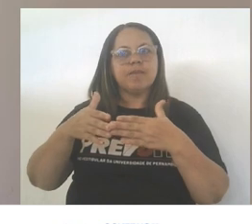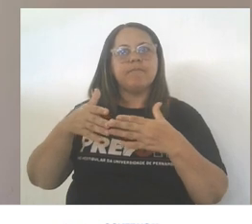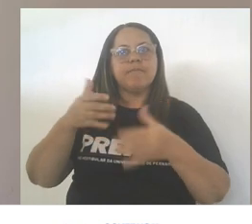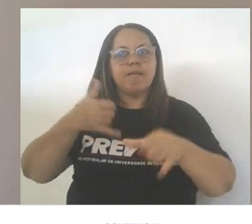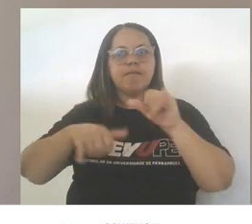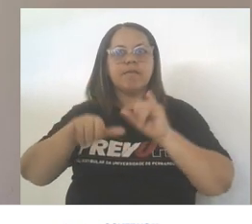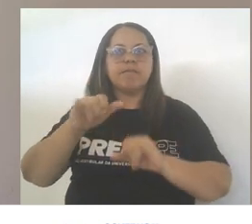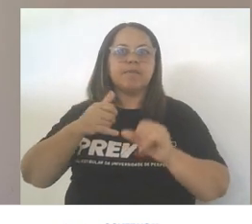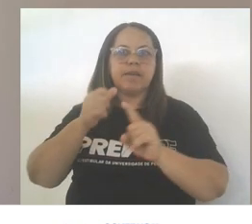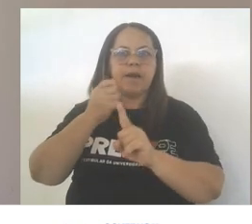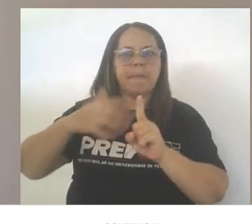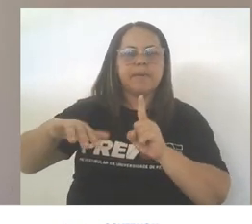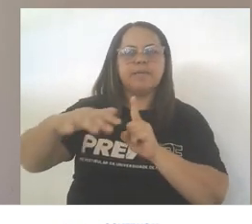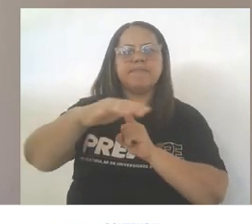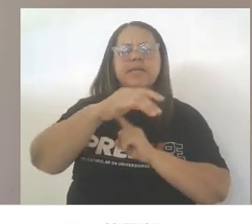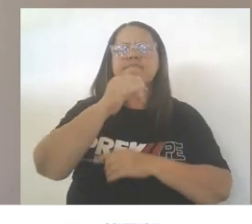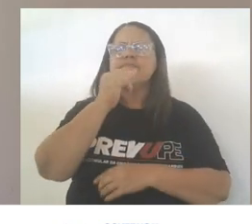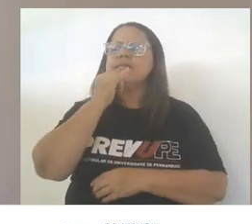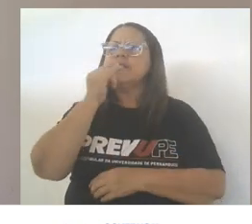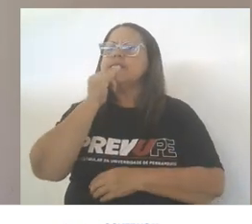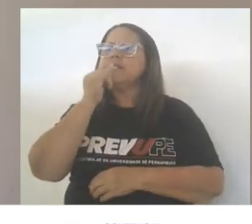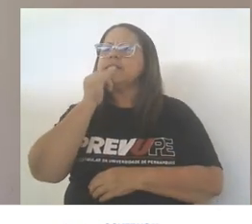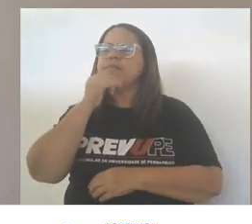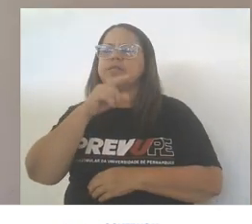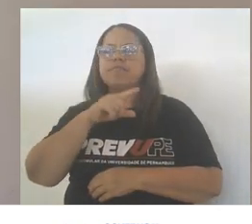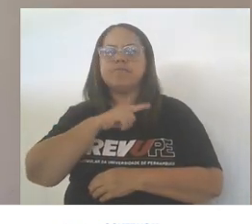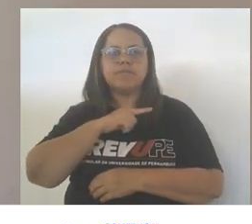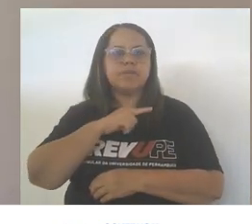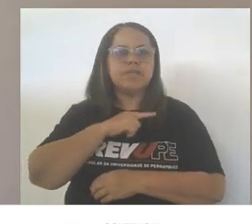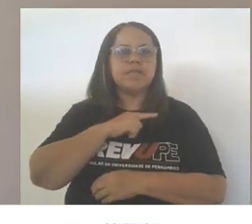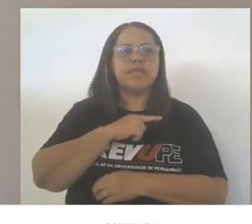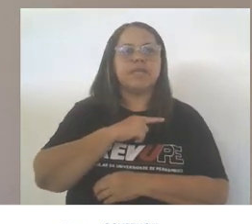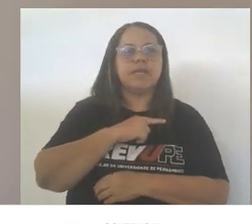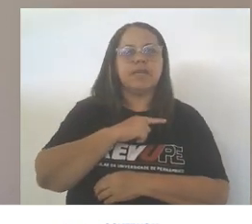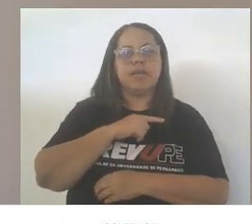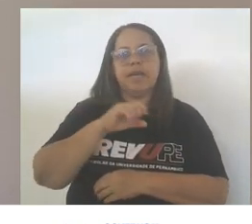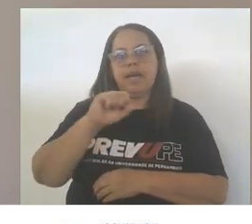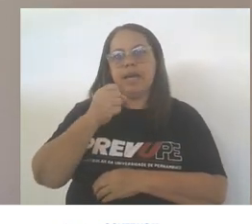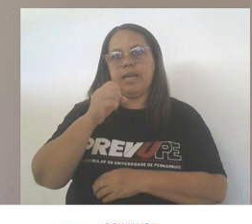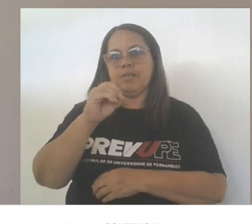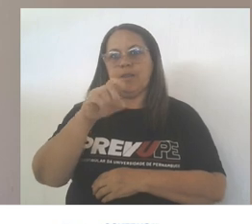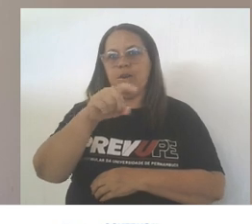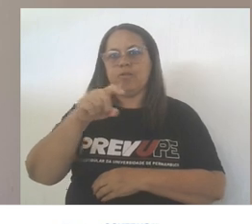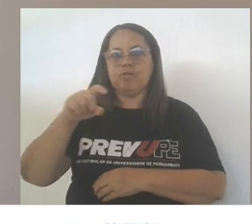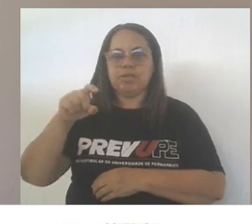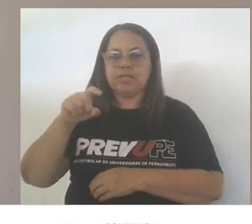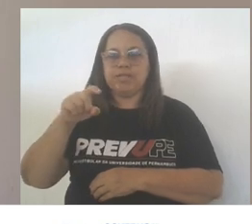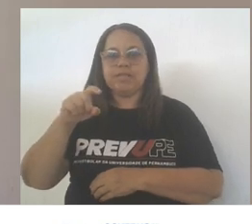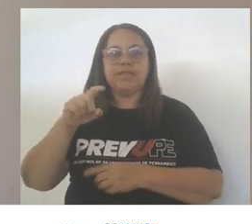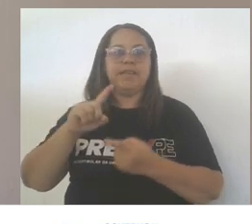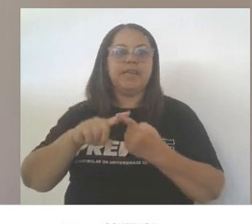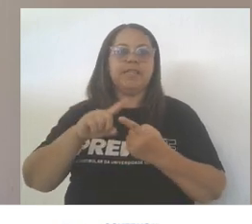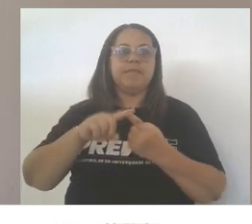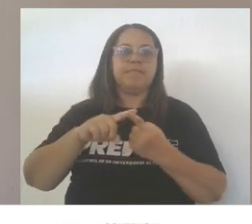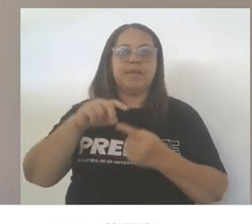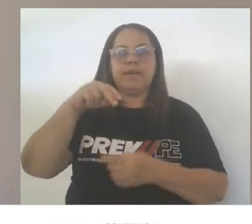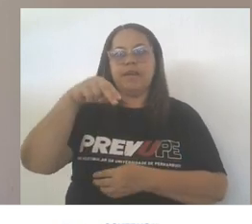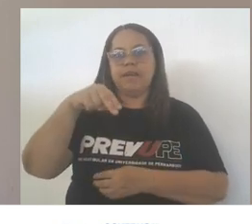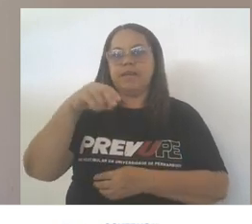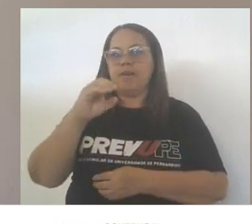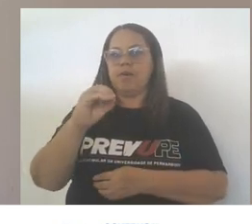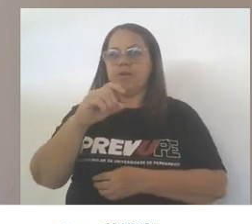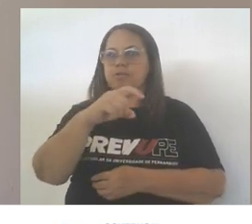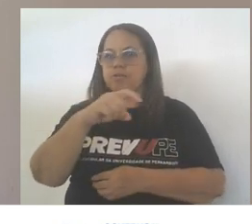ambiental. Exemplos notáveis incluem óxidos de enxofre, SOx, e óxidos de